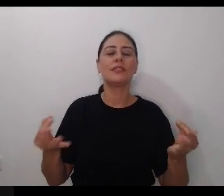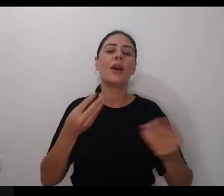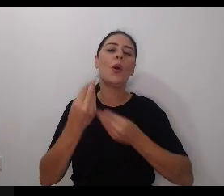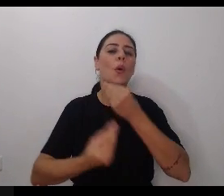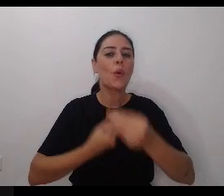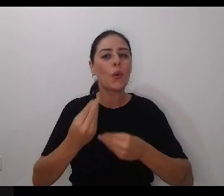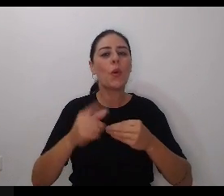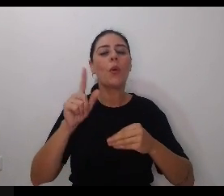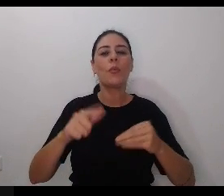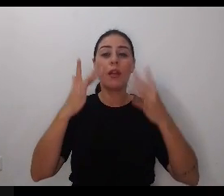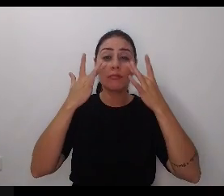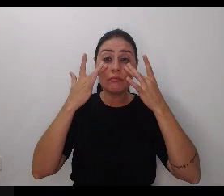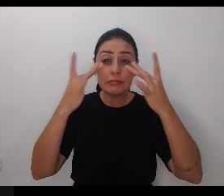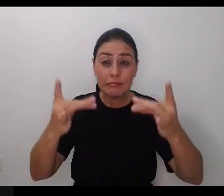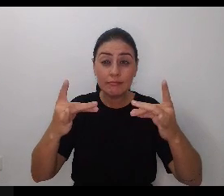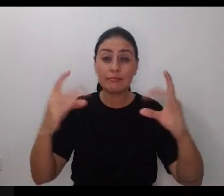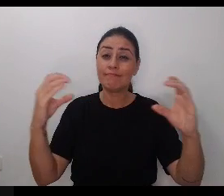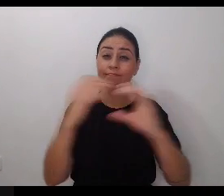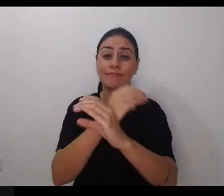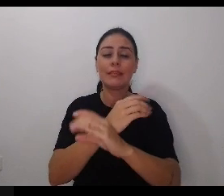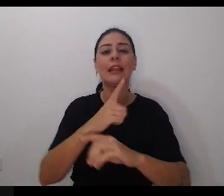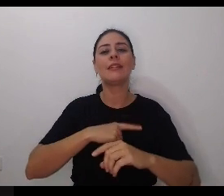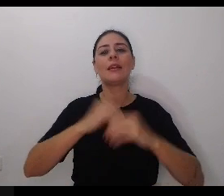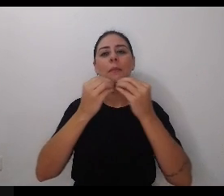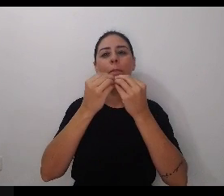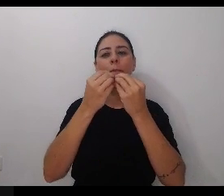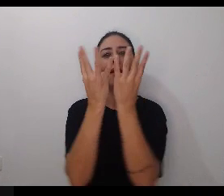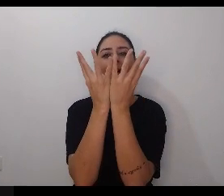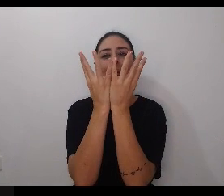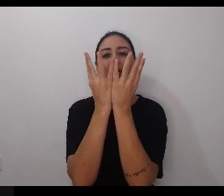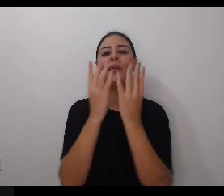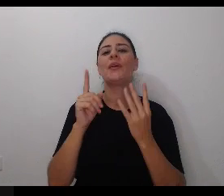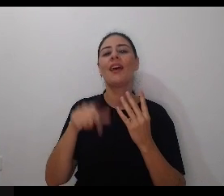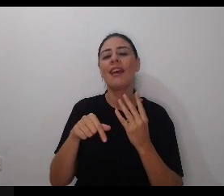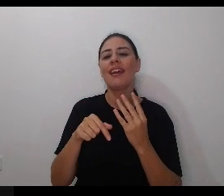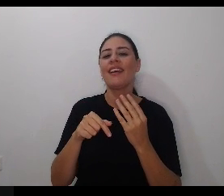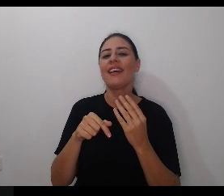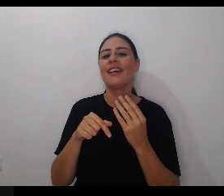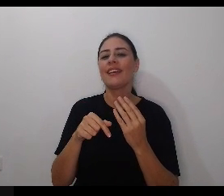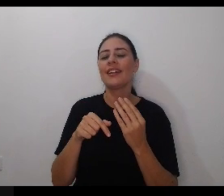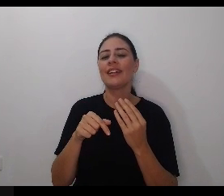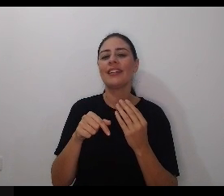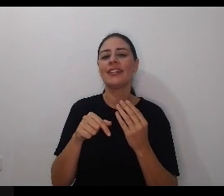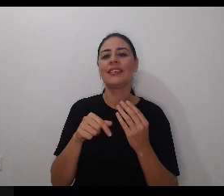várias atividades de meditação para criança, mindfulness, que é a atenção plena naquele momento. Tem esse baralhinho